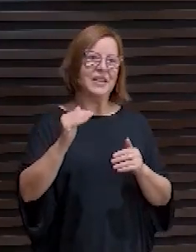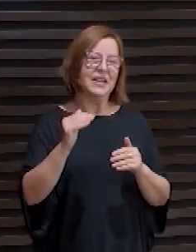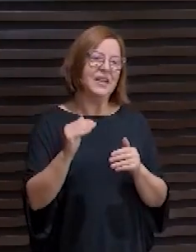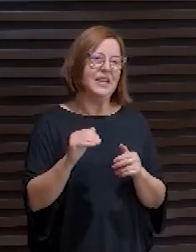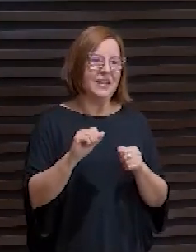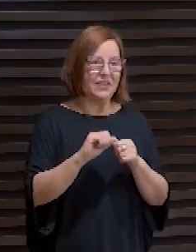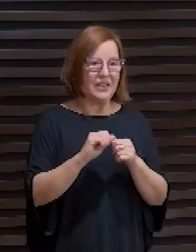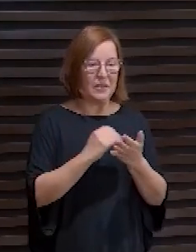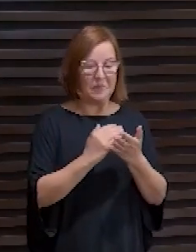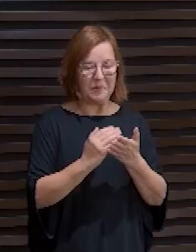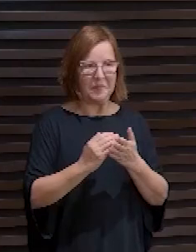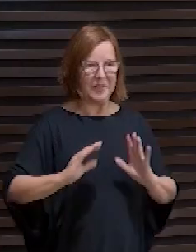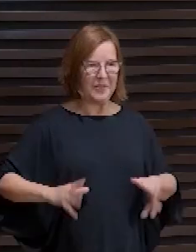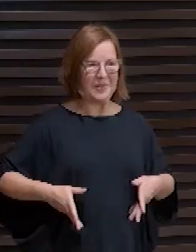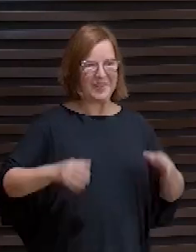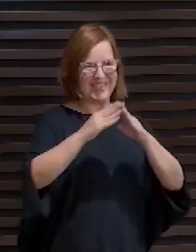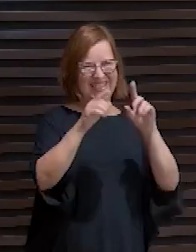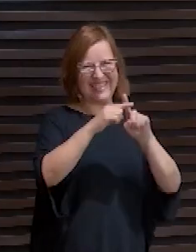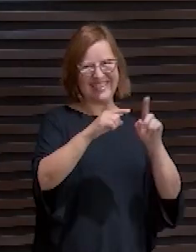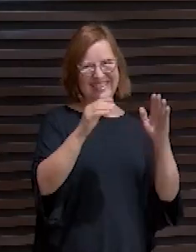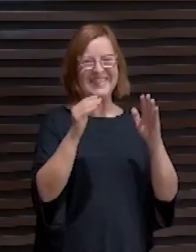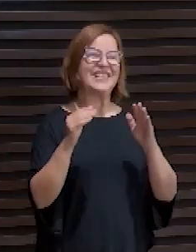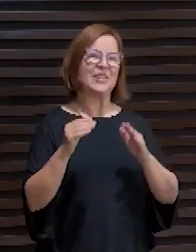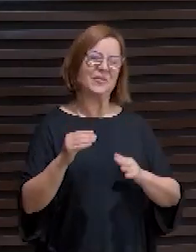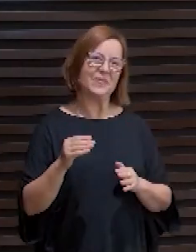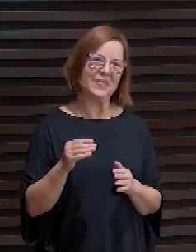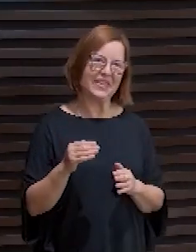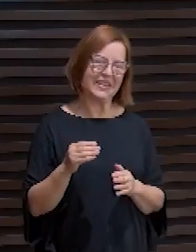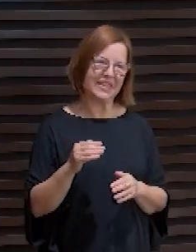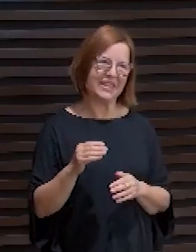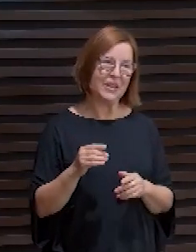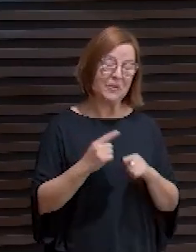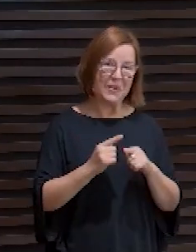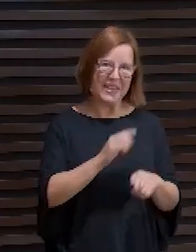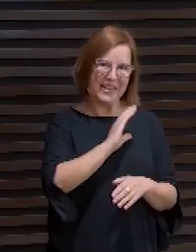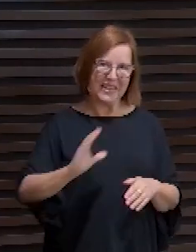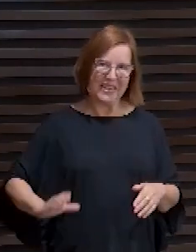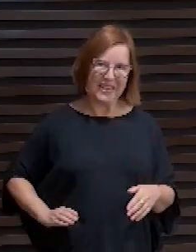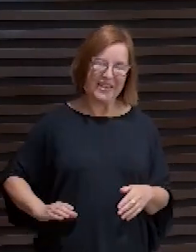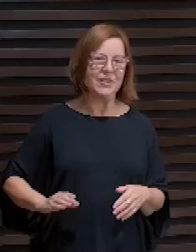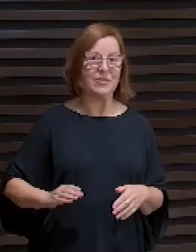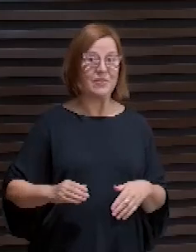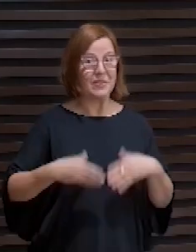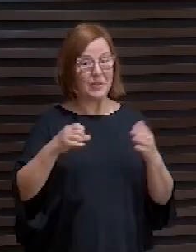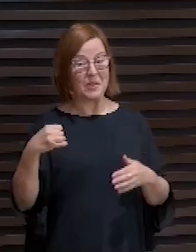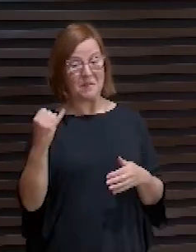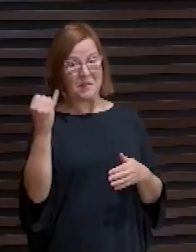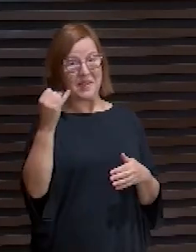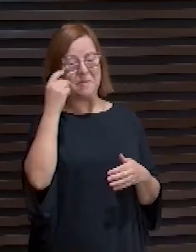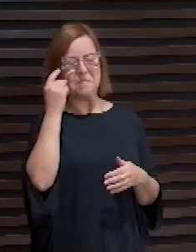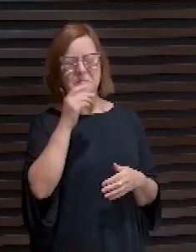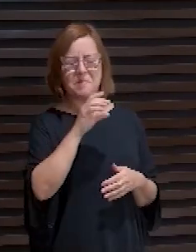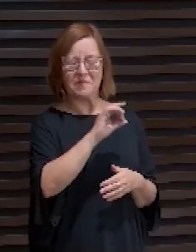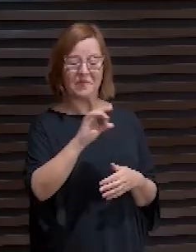é muito importante. Por quê? Porque Cristo deu a importância devida para cada elemento, para cada